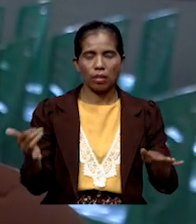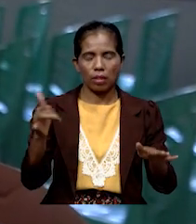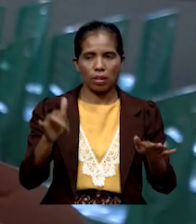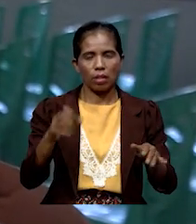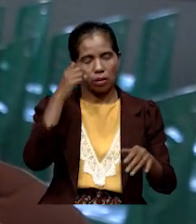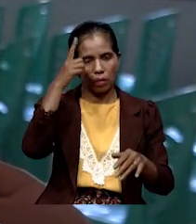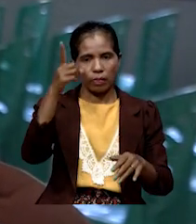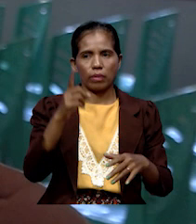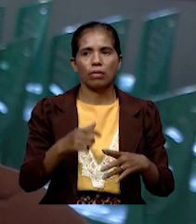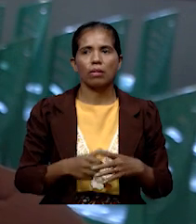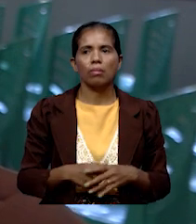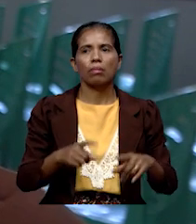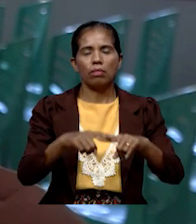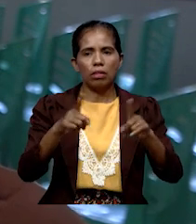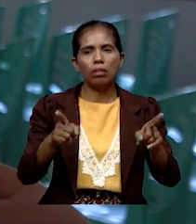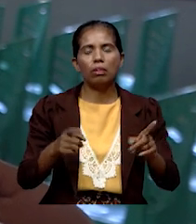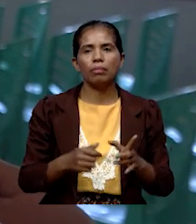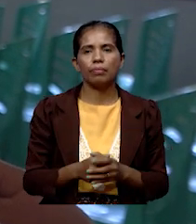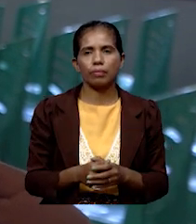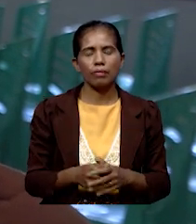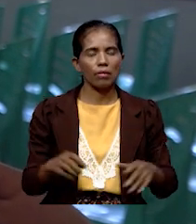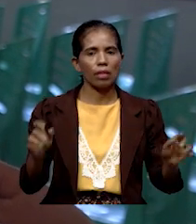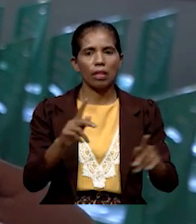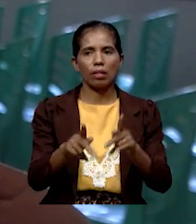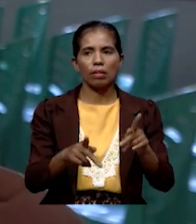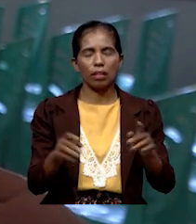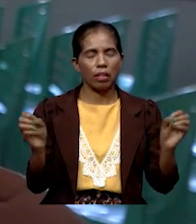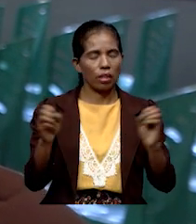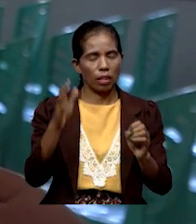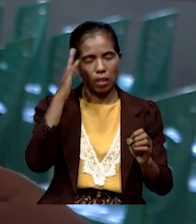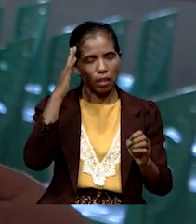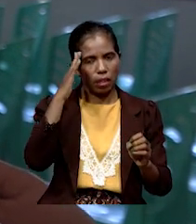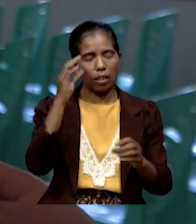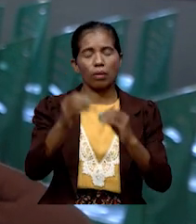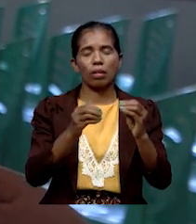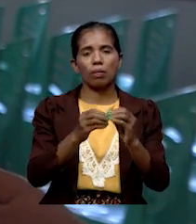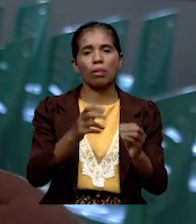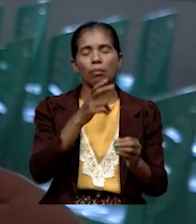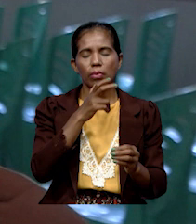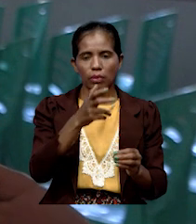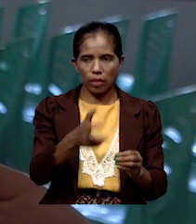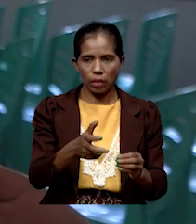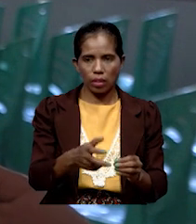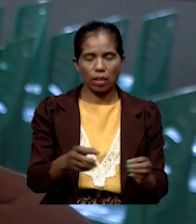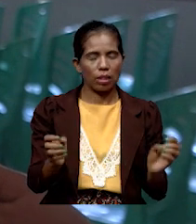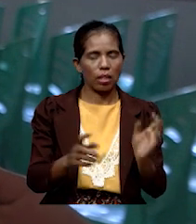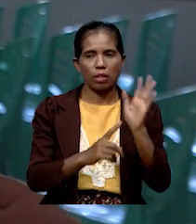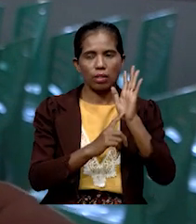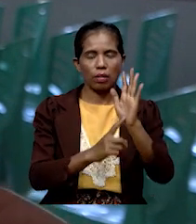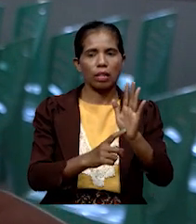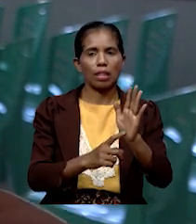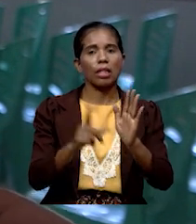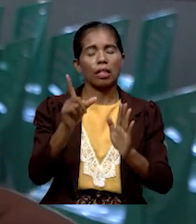compreende, mas ida nebe mak ladun conhece dia la diversifica nia frase e in lingua